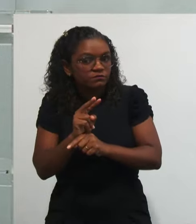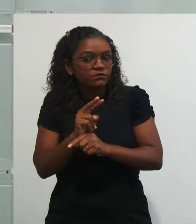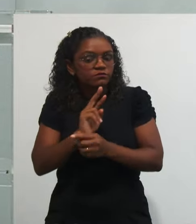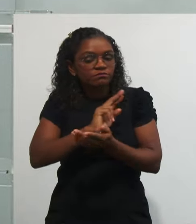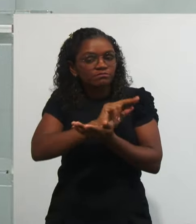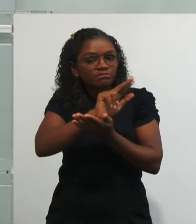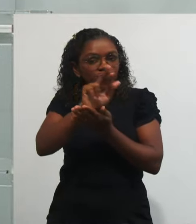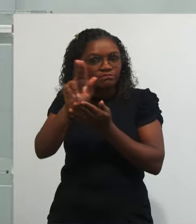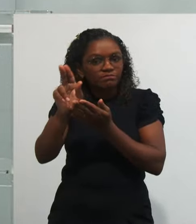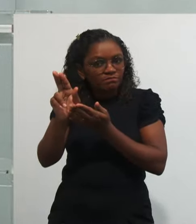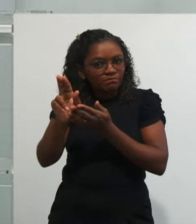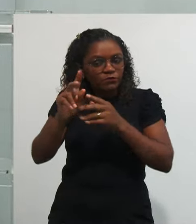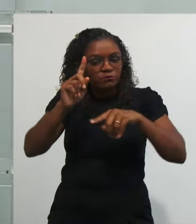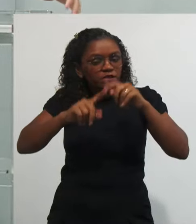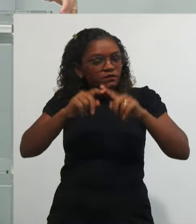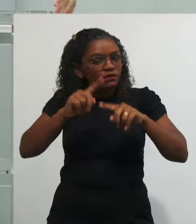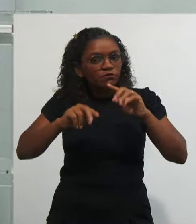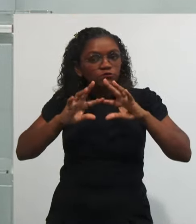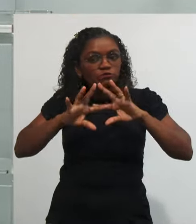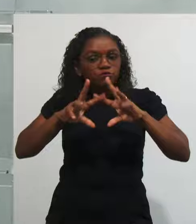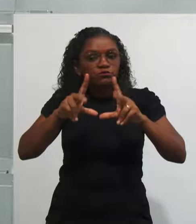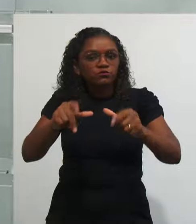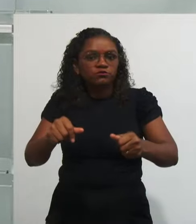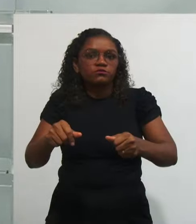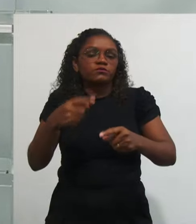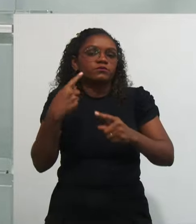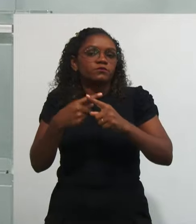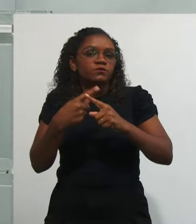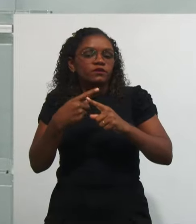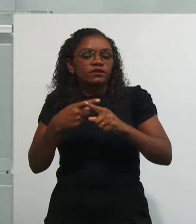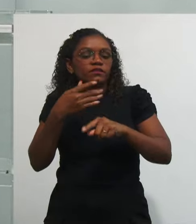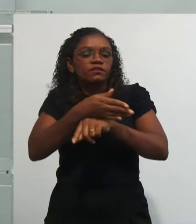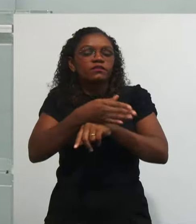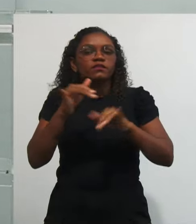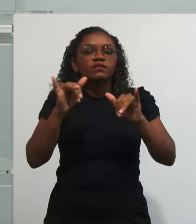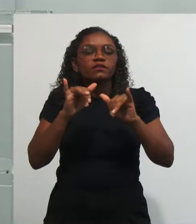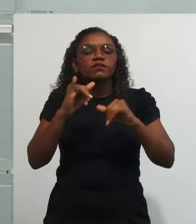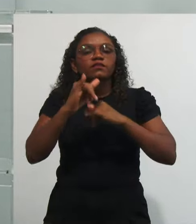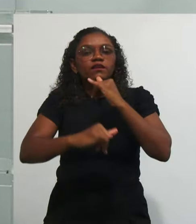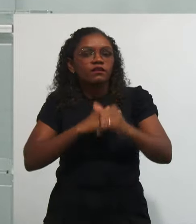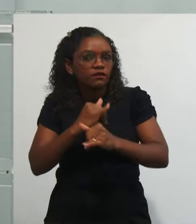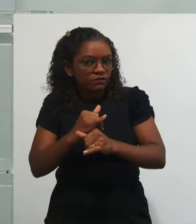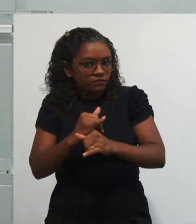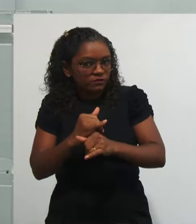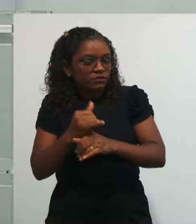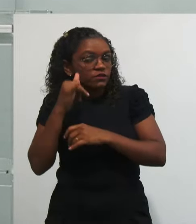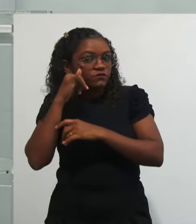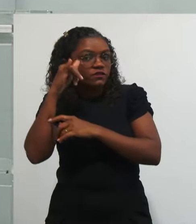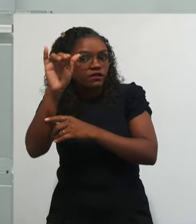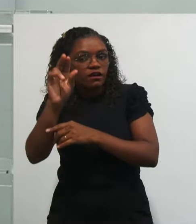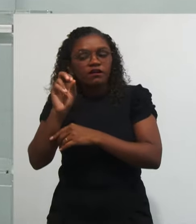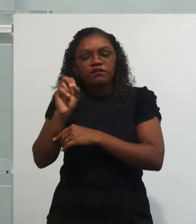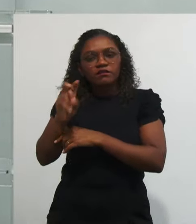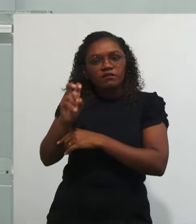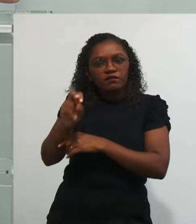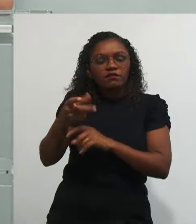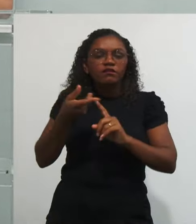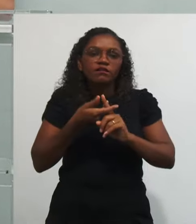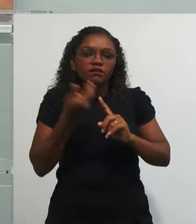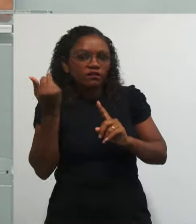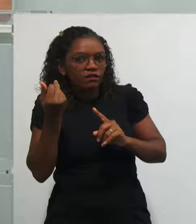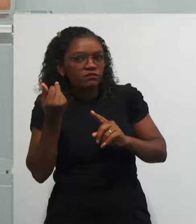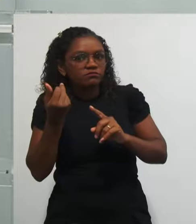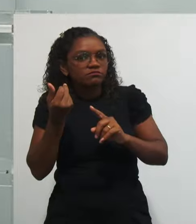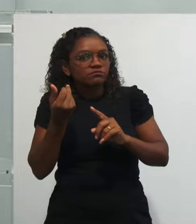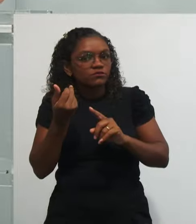T acesso à internet para evitar que um invasor externo entre ali dentro do meio corporativo e extraia e